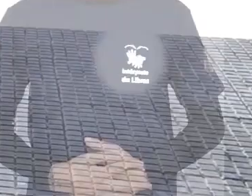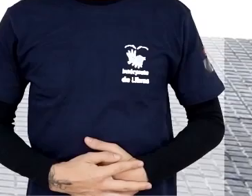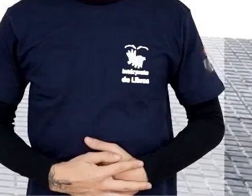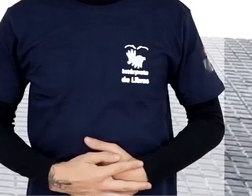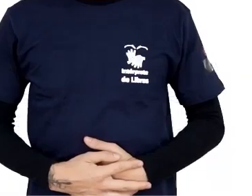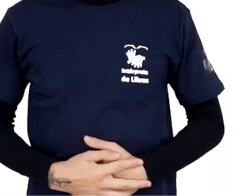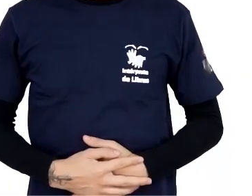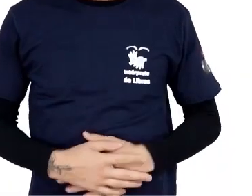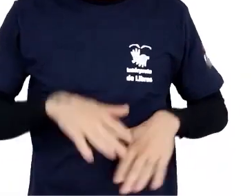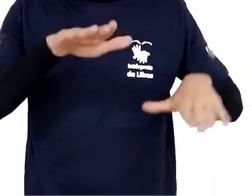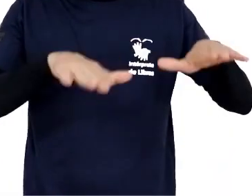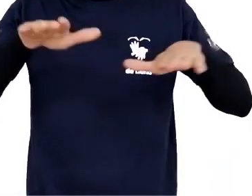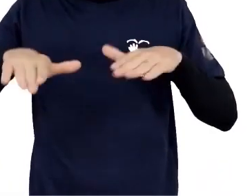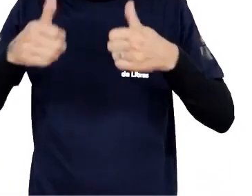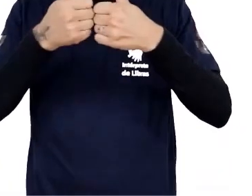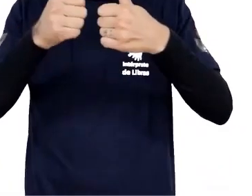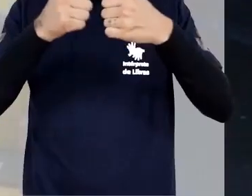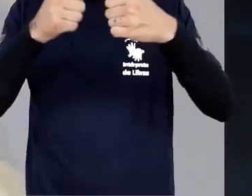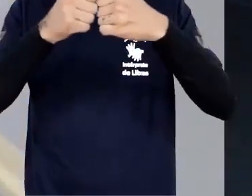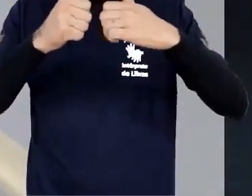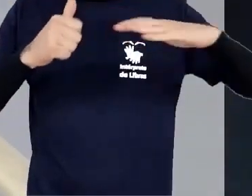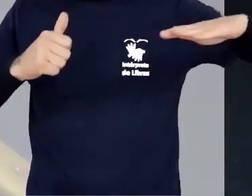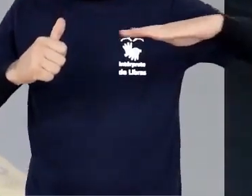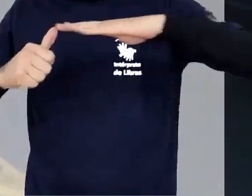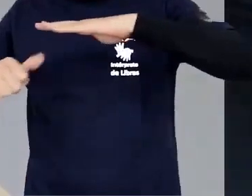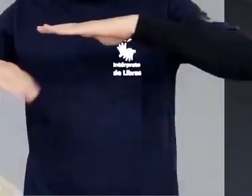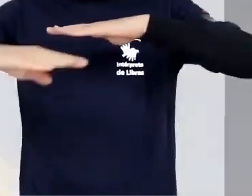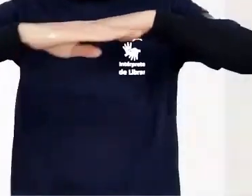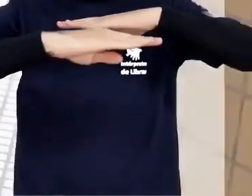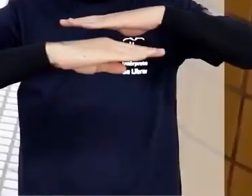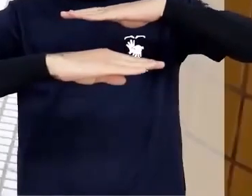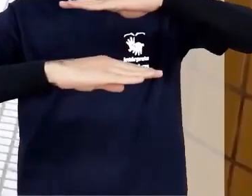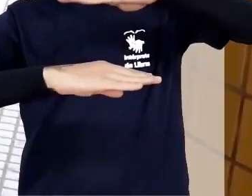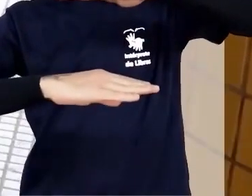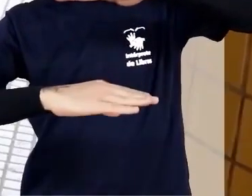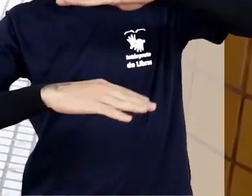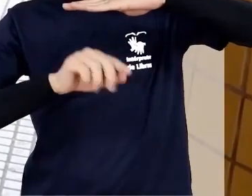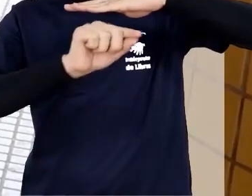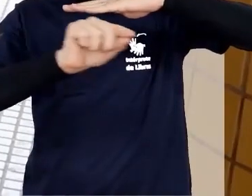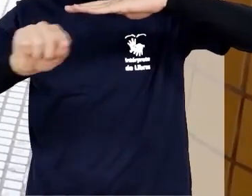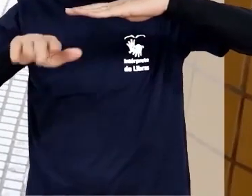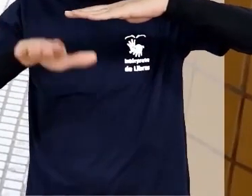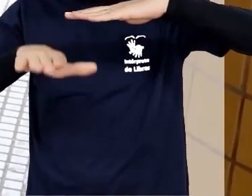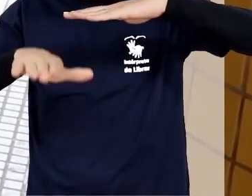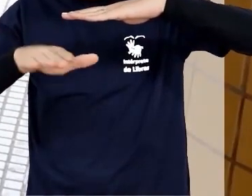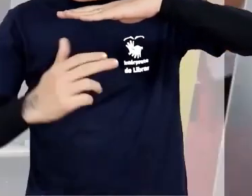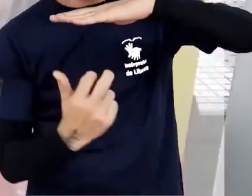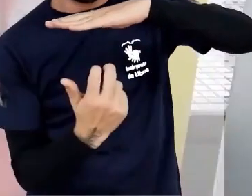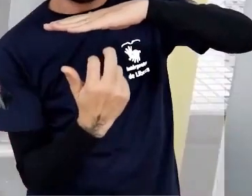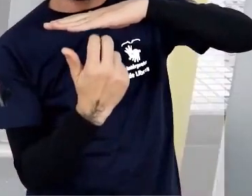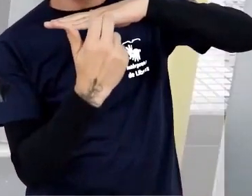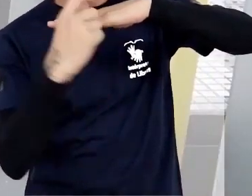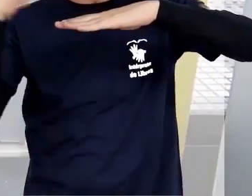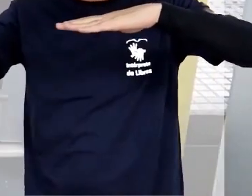nanismo lidam muitas vezes com preconceitos e discriminação, além de dificuldades de acessibilidade em situações da vida